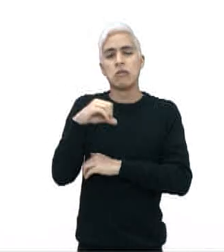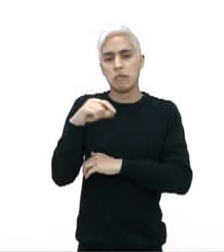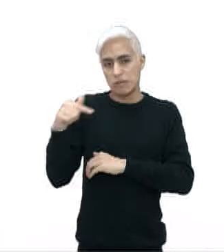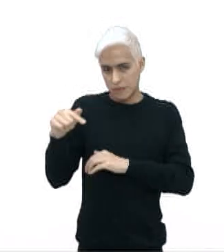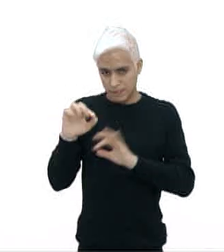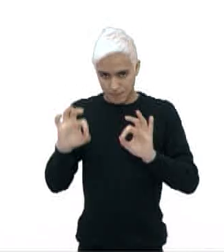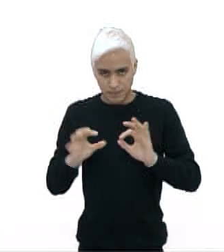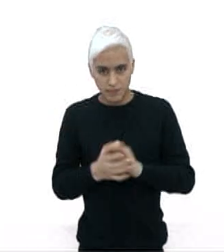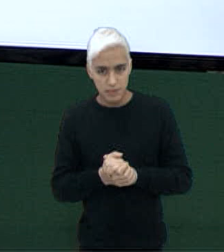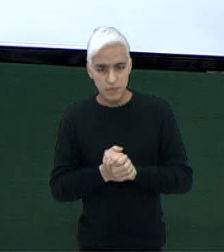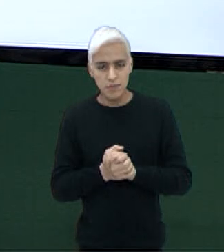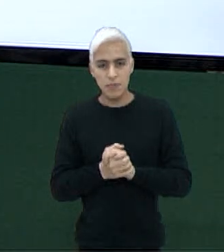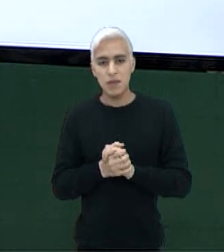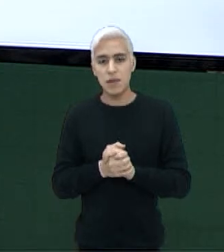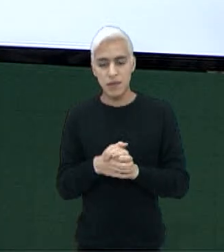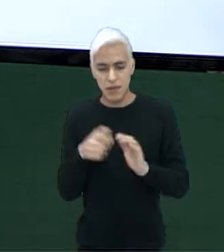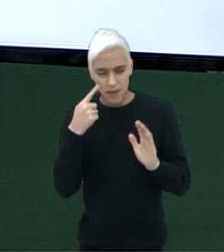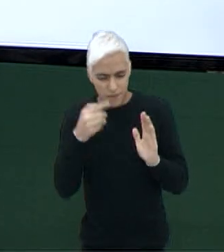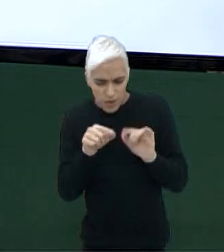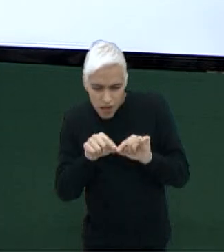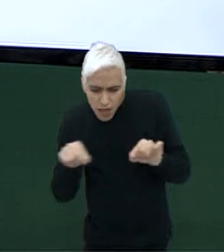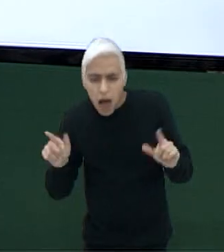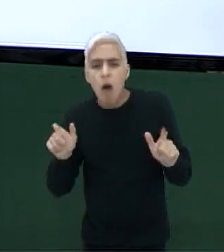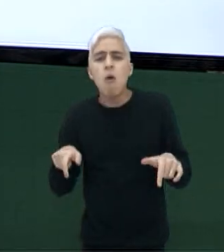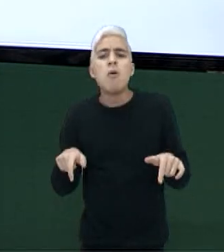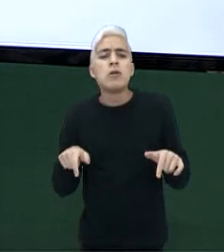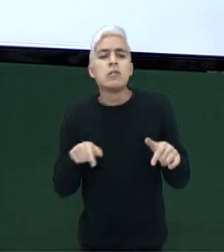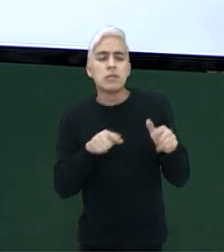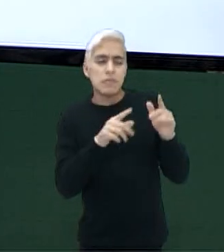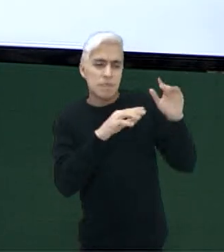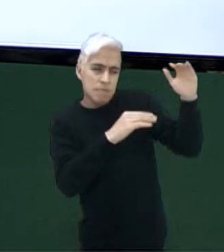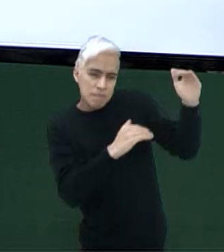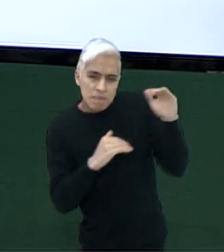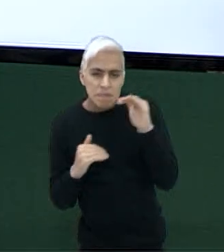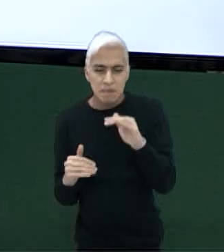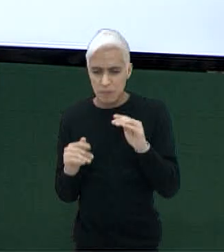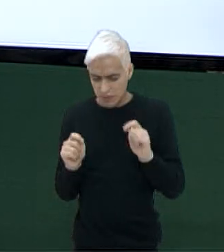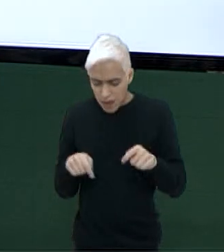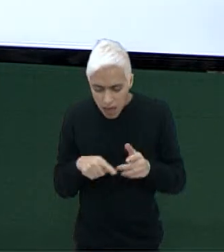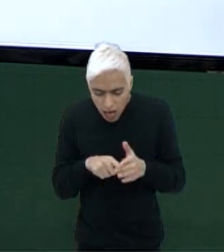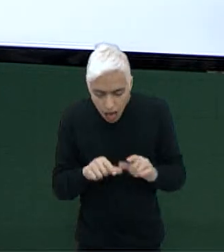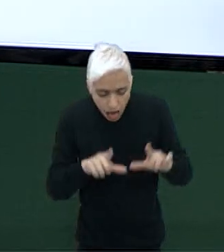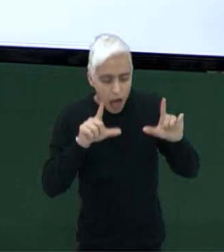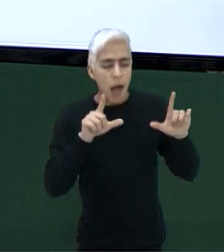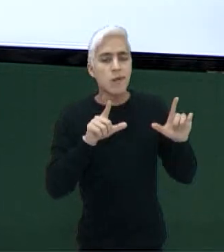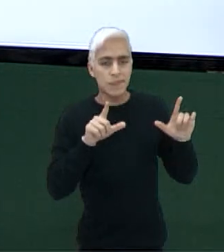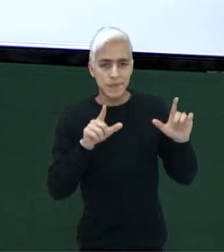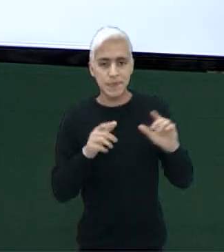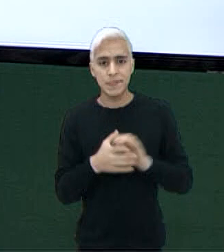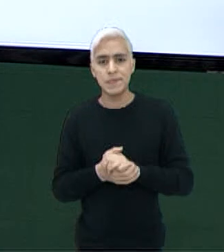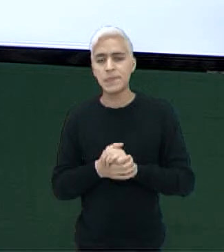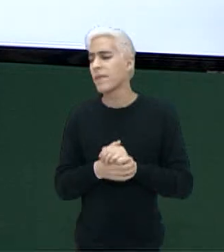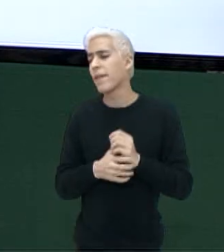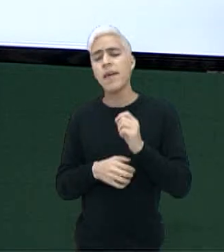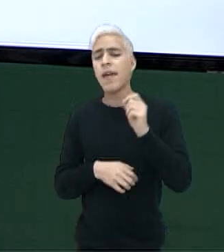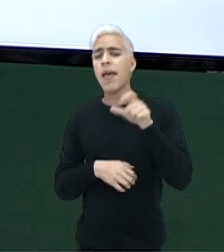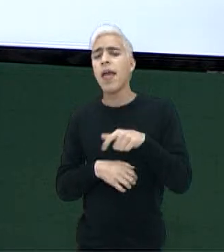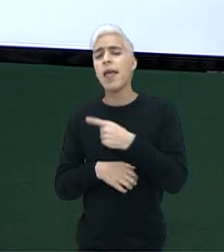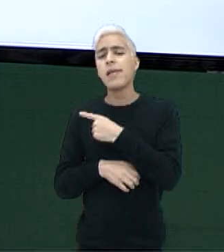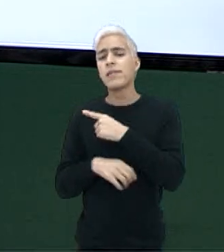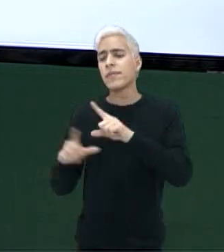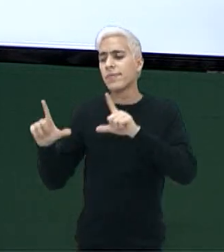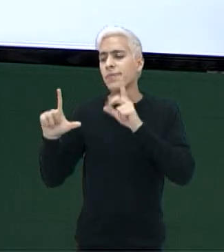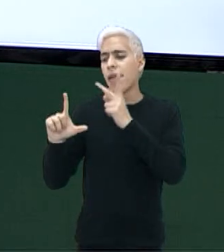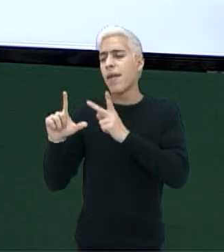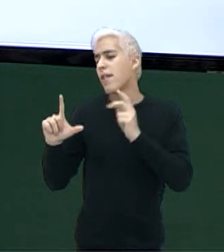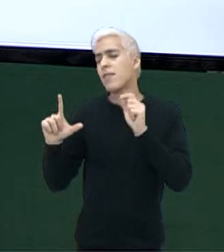anos, né? Aí no final você vai ter a referência de onde eu tirei esse texto. Então veja, quem é aquela figura que a gente apresentou